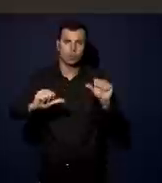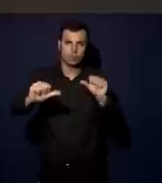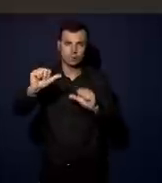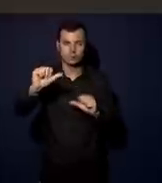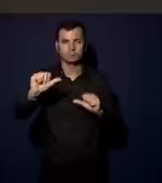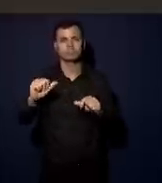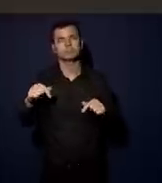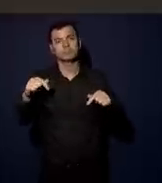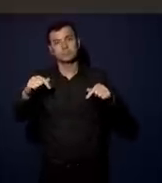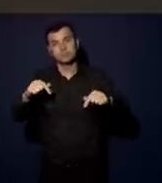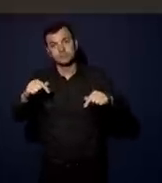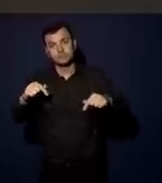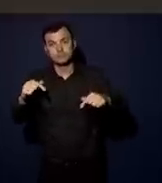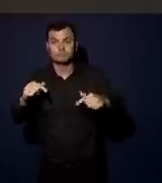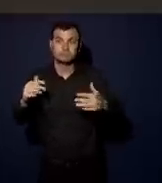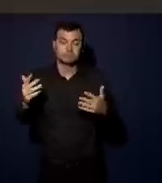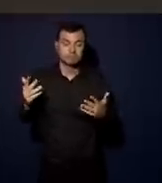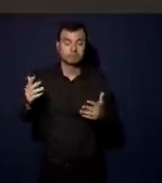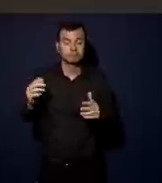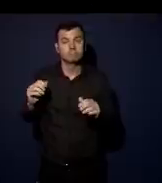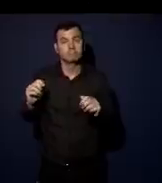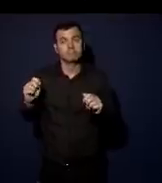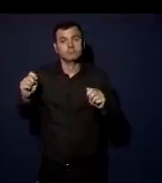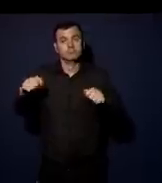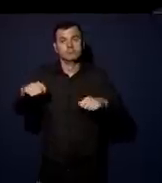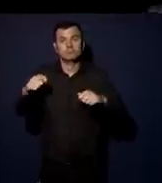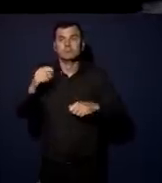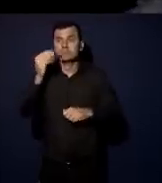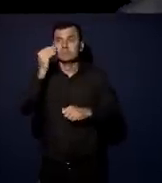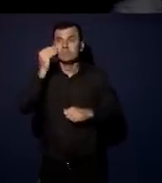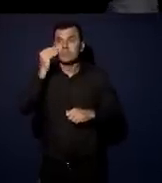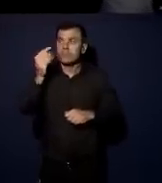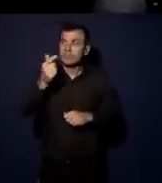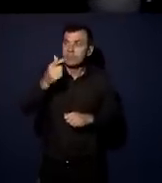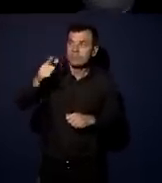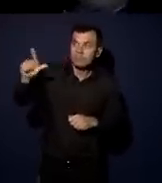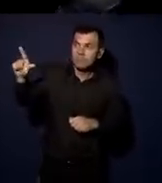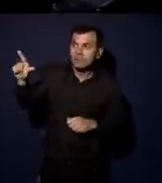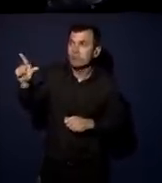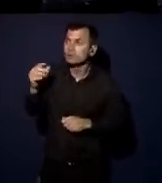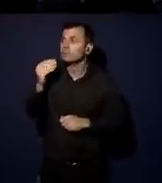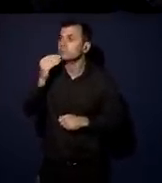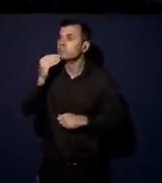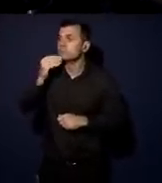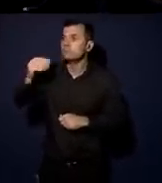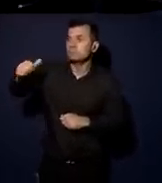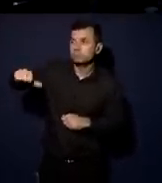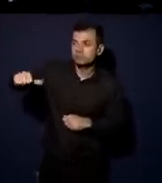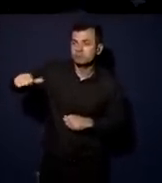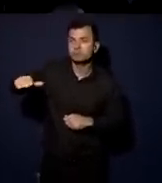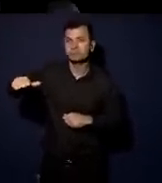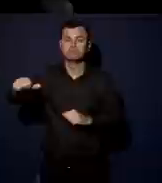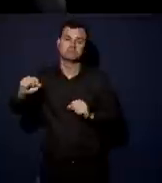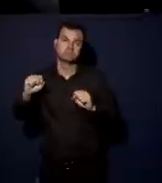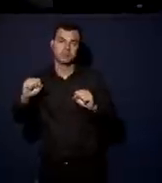eventualmente aberto avaliar né alguma oportunidade